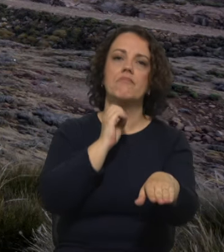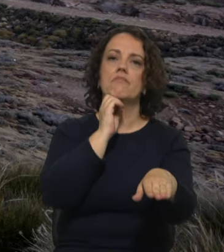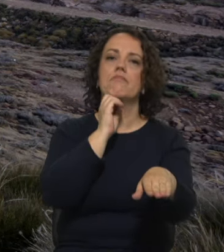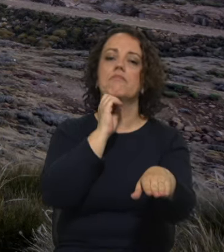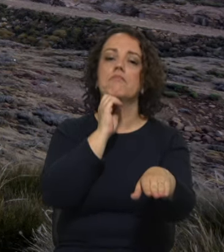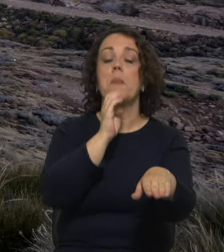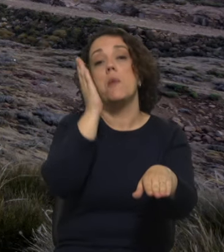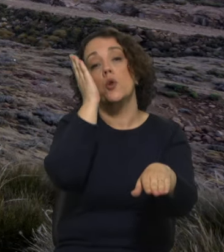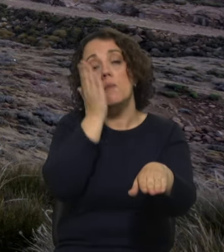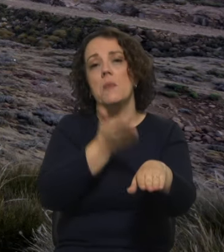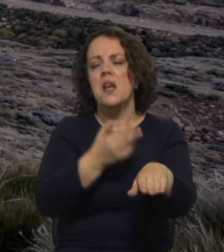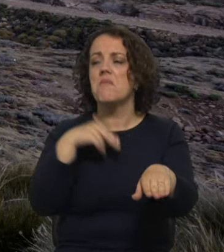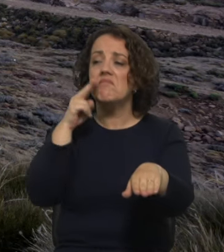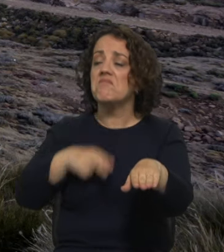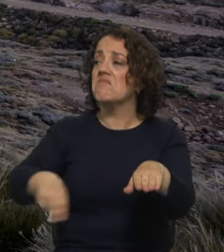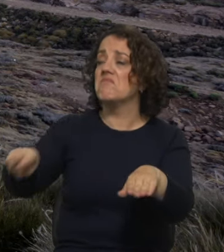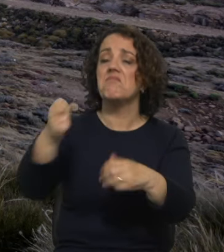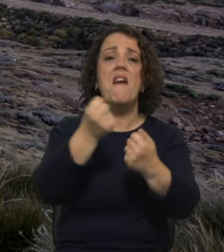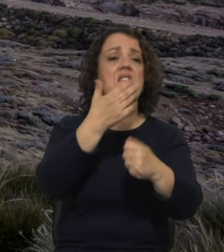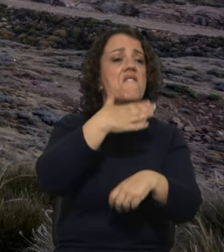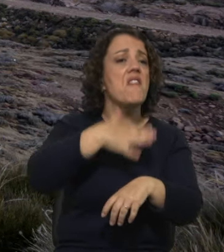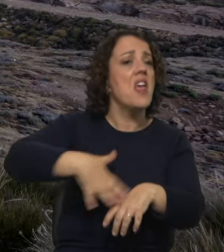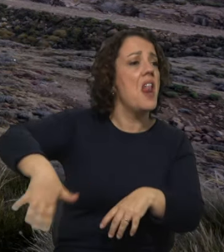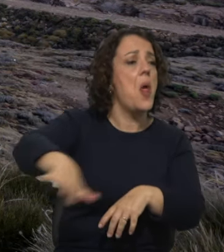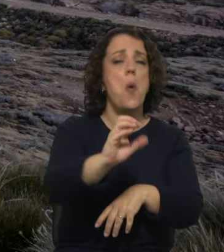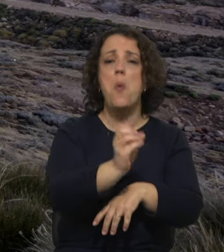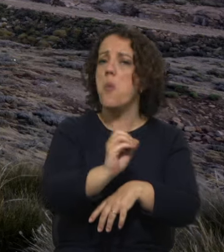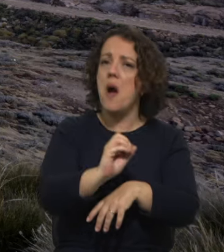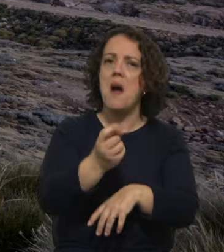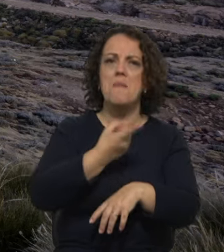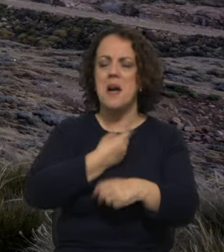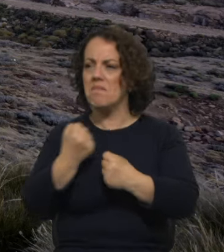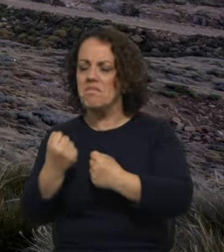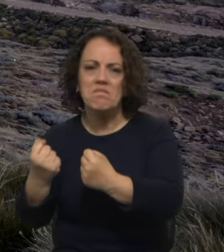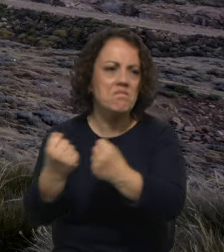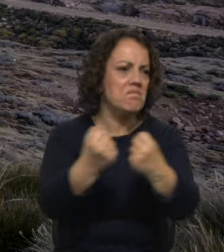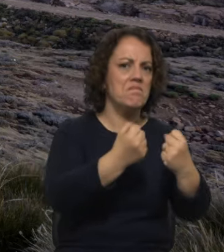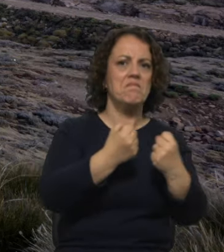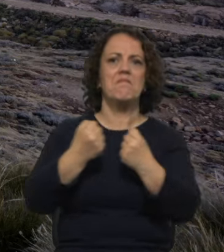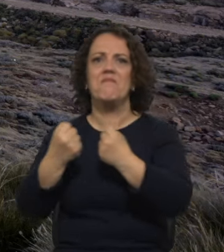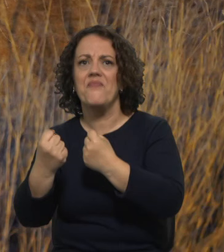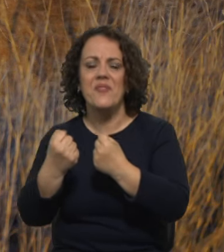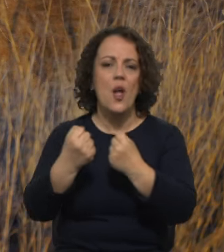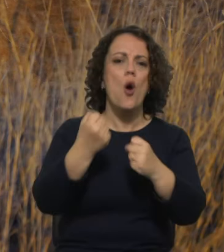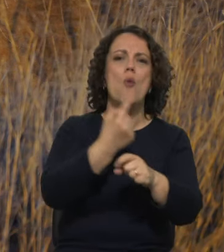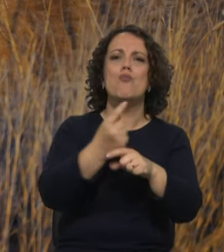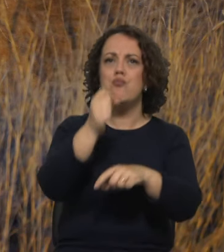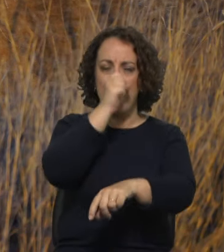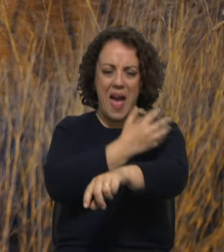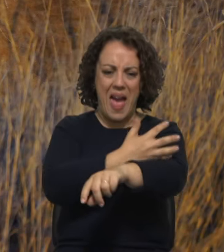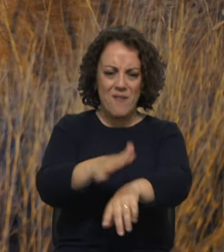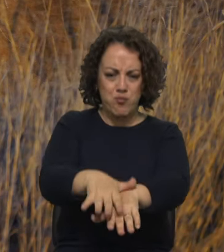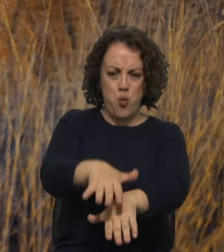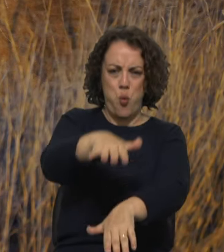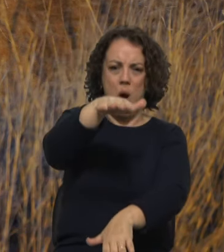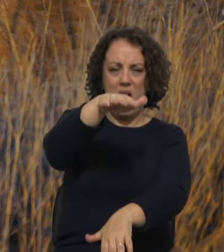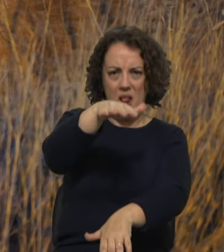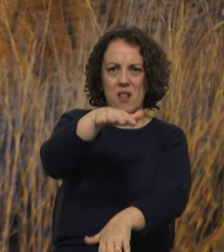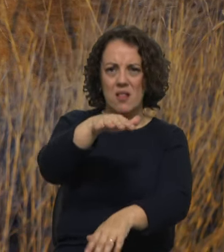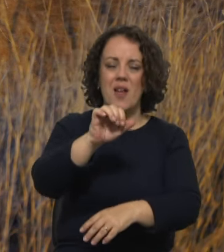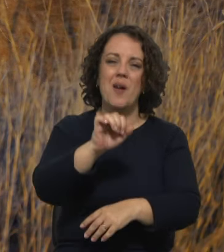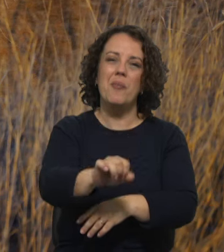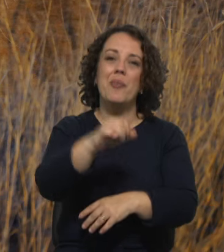não havia nenhuma Vila próxima estacionamos o carro na verdade tivemos que andar ali para a frente e para trás para abrir quase um quintal porque a erva estava muito alta foi no final do